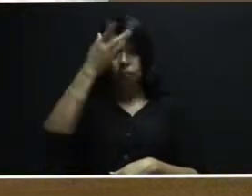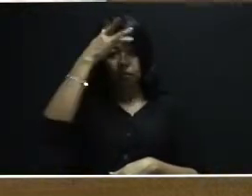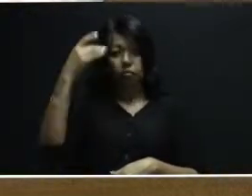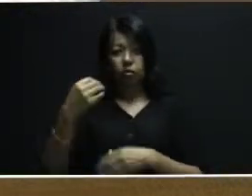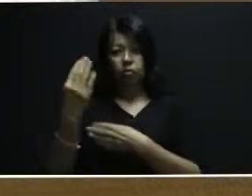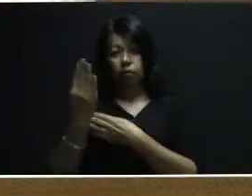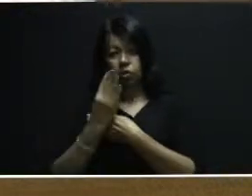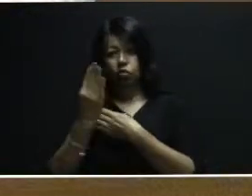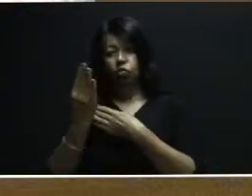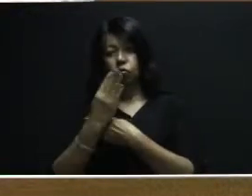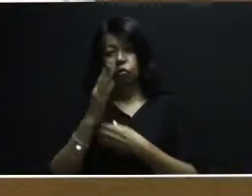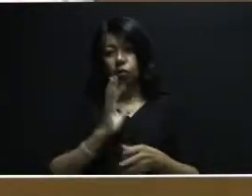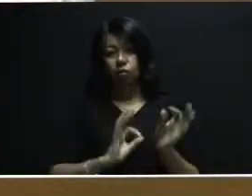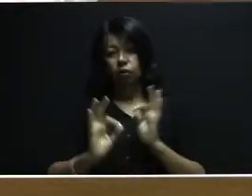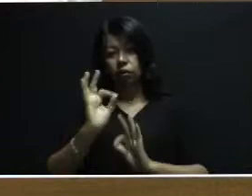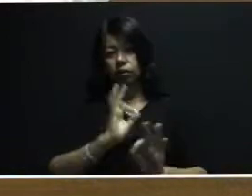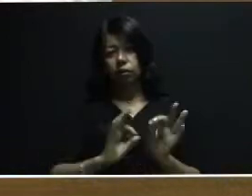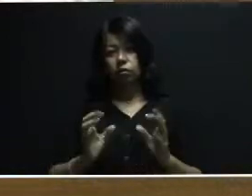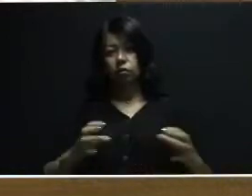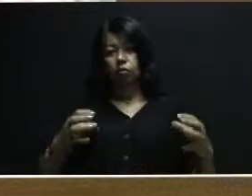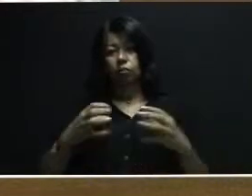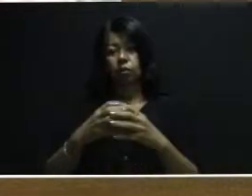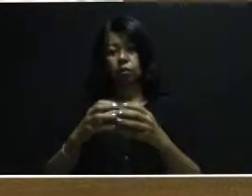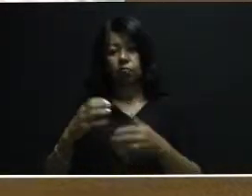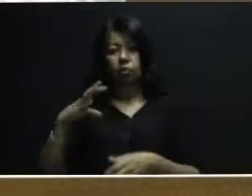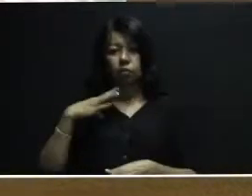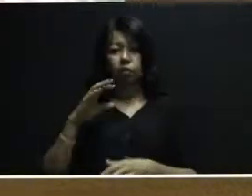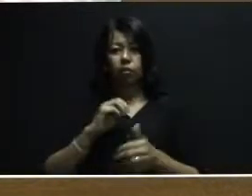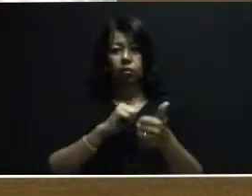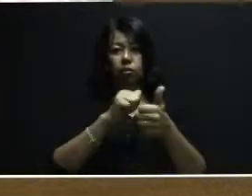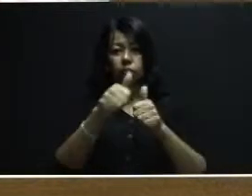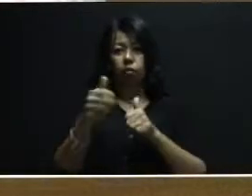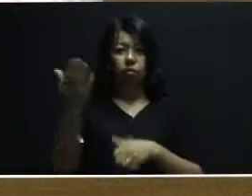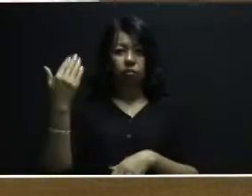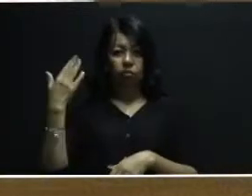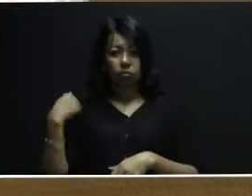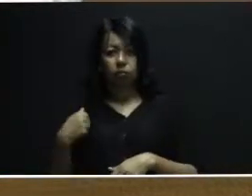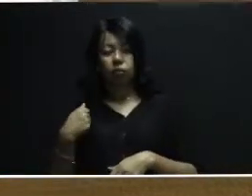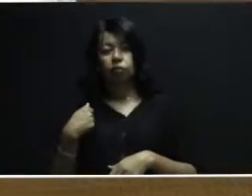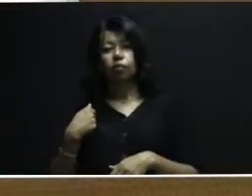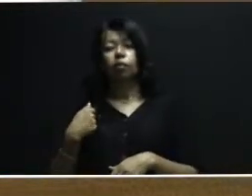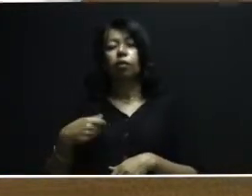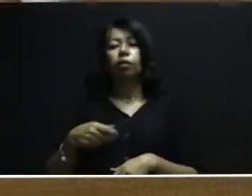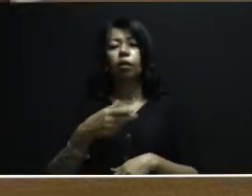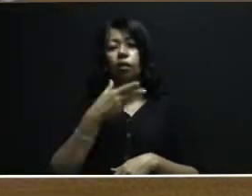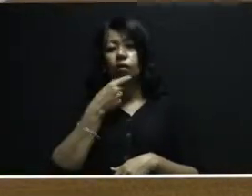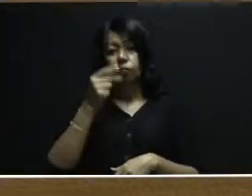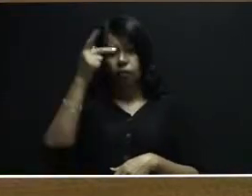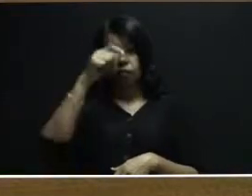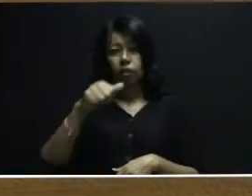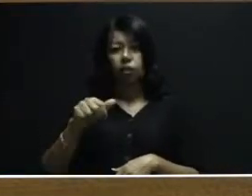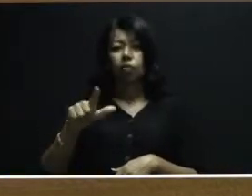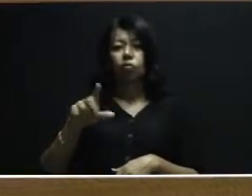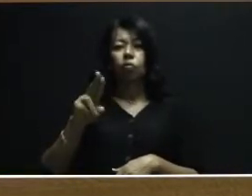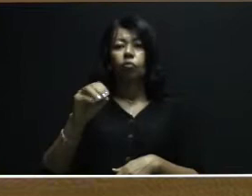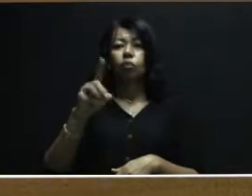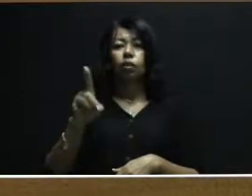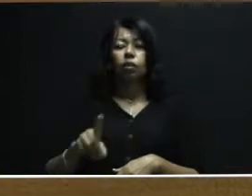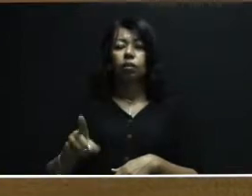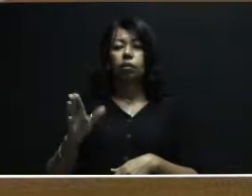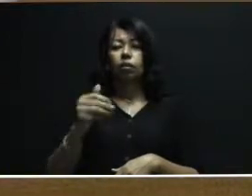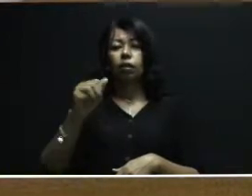ajudou na organização da Comissão Municipal de Esportes. Naquela ocasião, o prefeito Luiz Camargo da Fonseca e